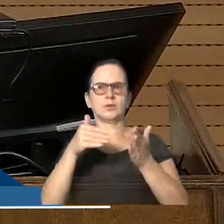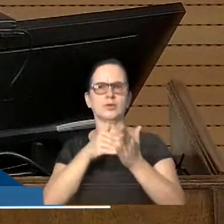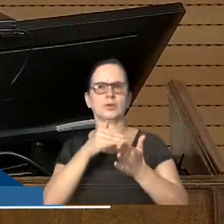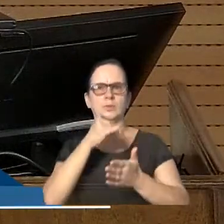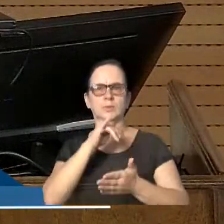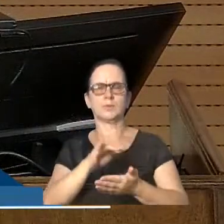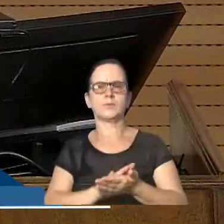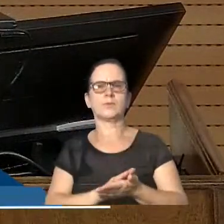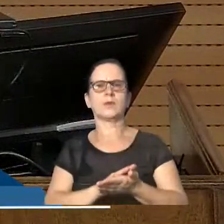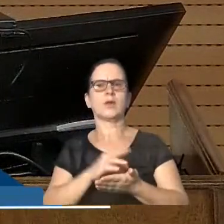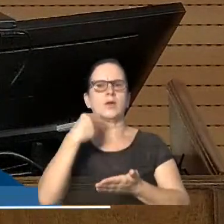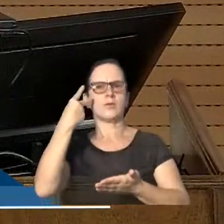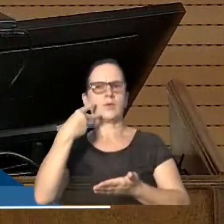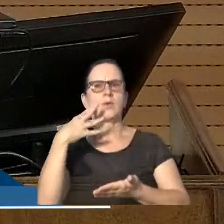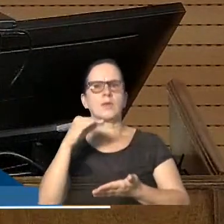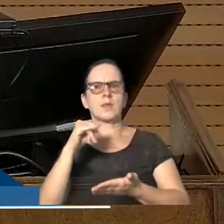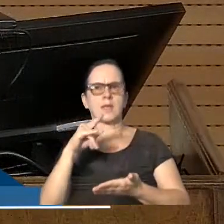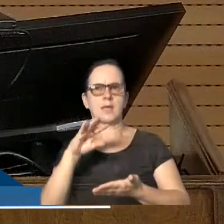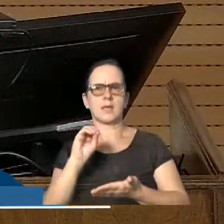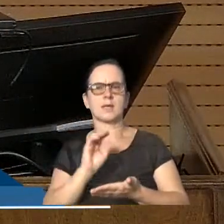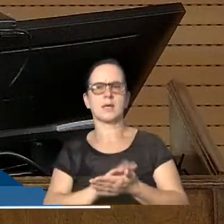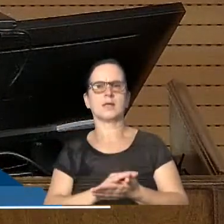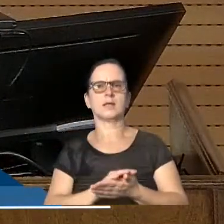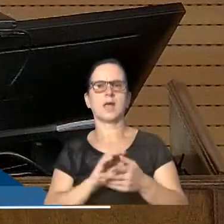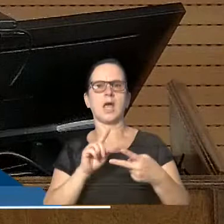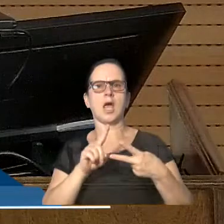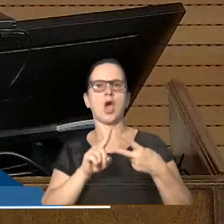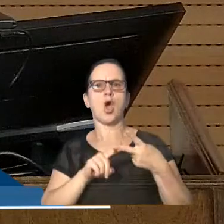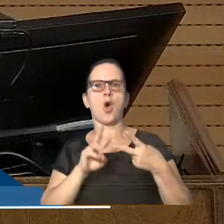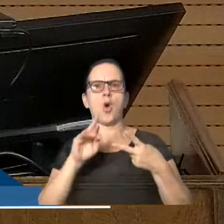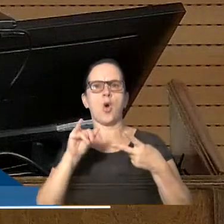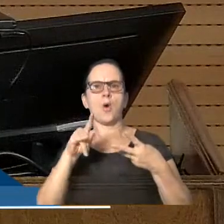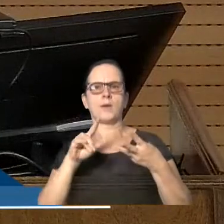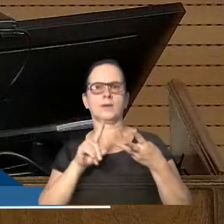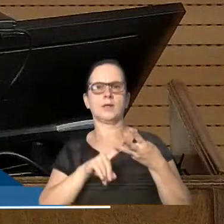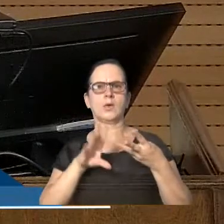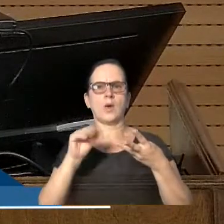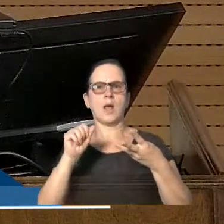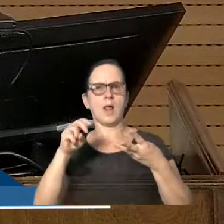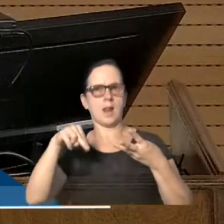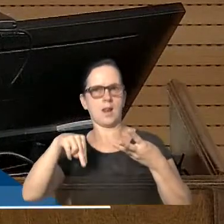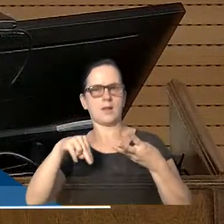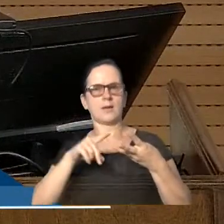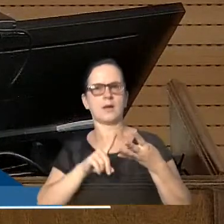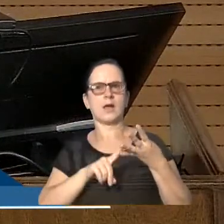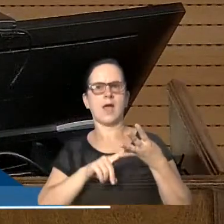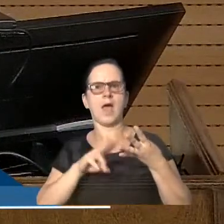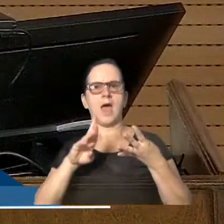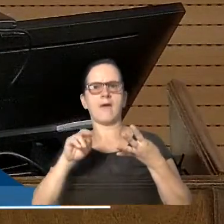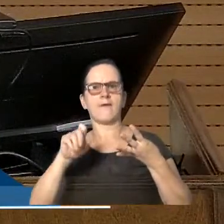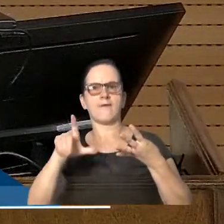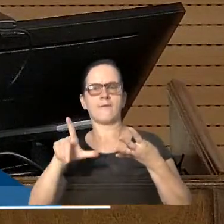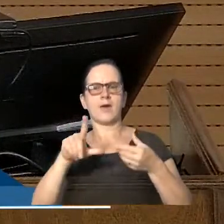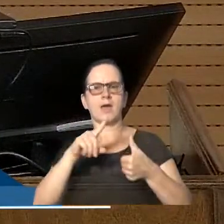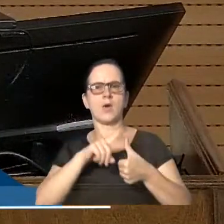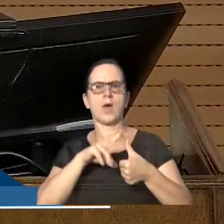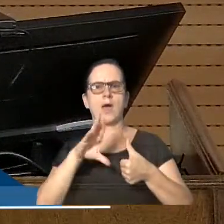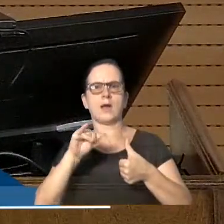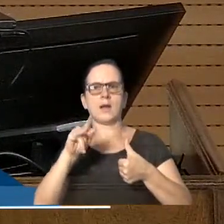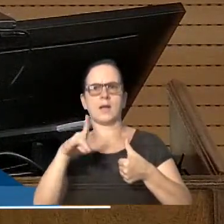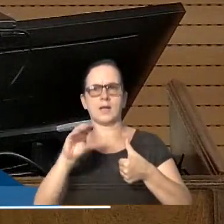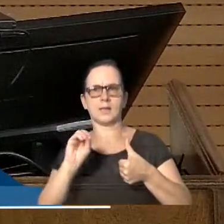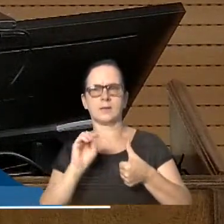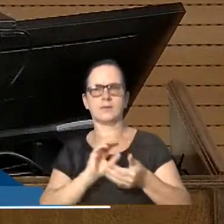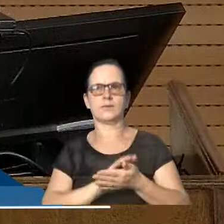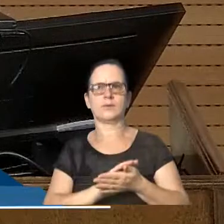Os vereadores Sérgio Augusto de Santana, Rodrigo Ramos Soares, Alan Matias Barbosa de Souza, Rafael de Souza Vilar e Alessandro Donizete